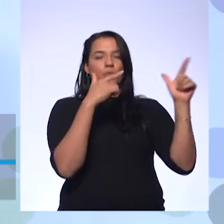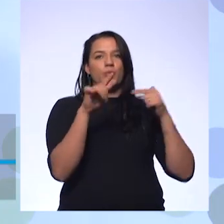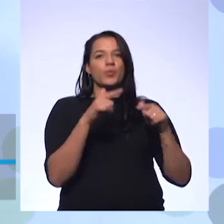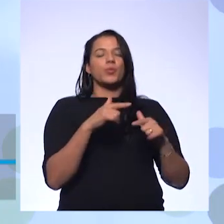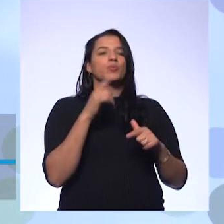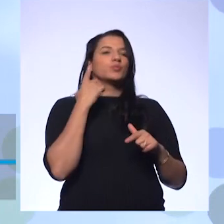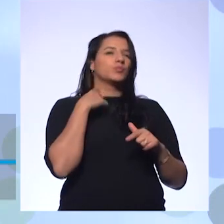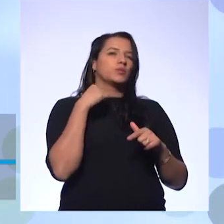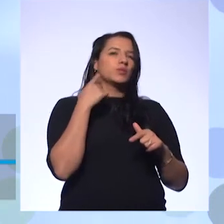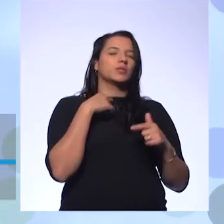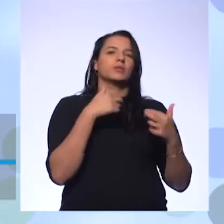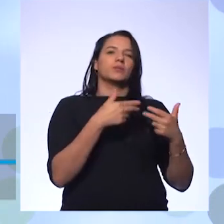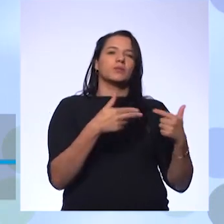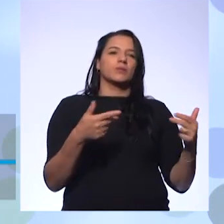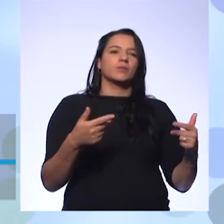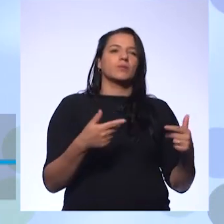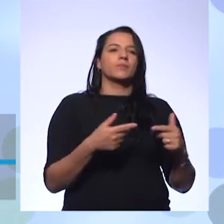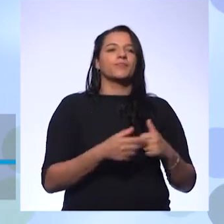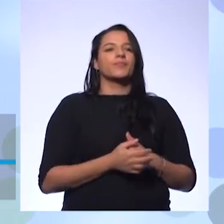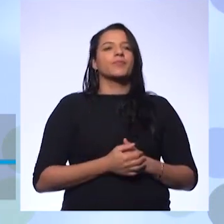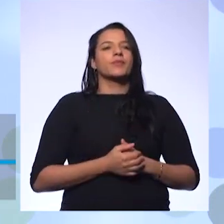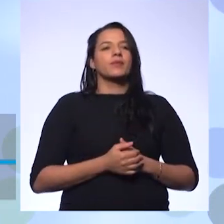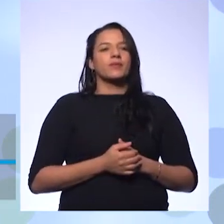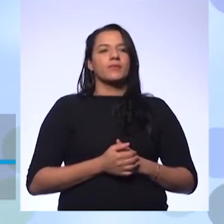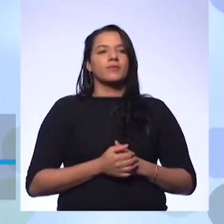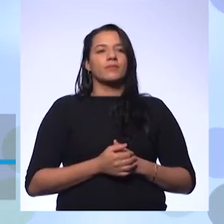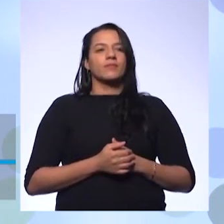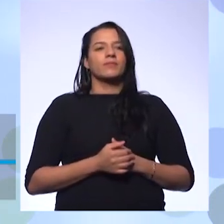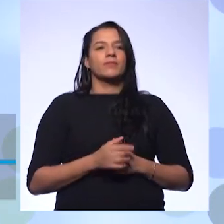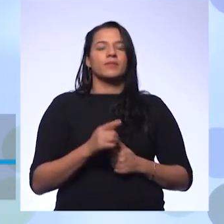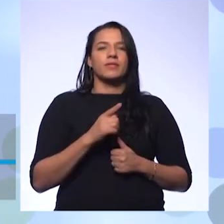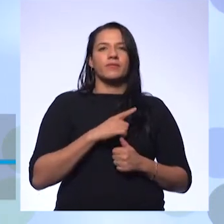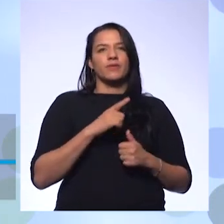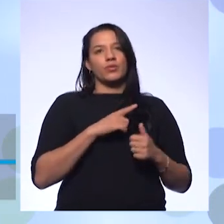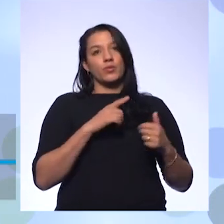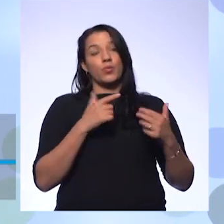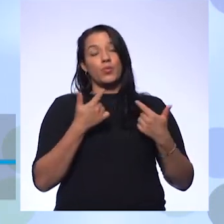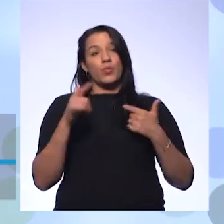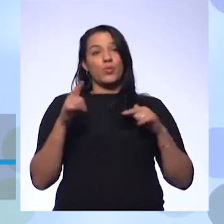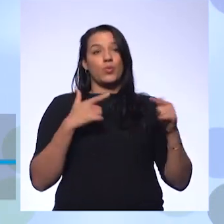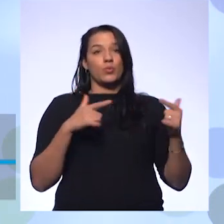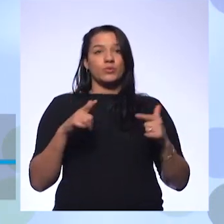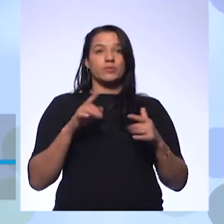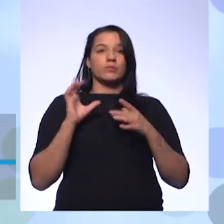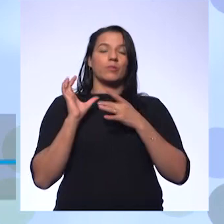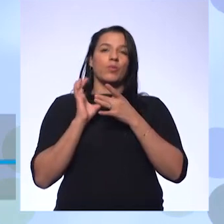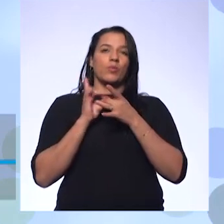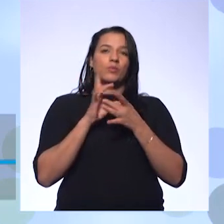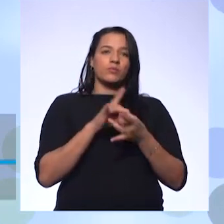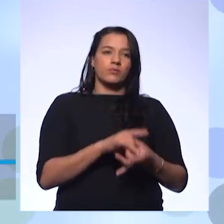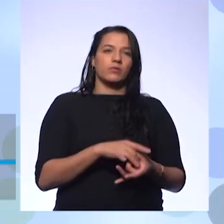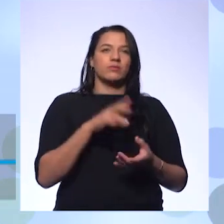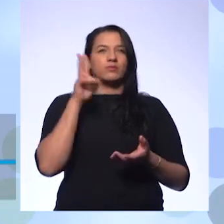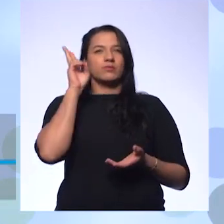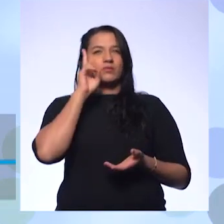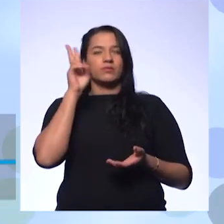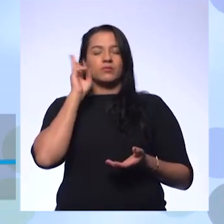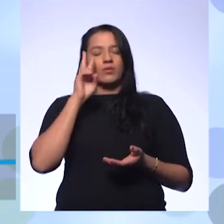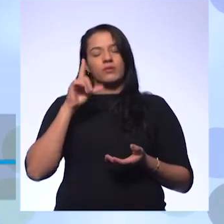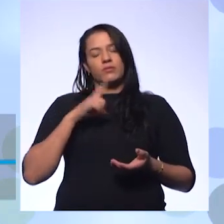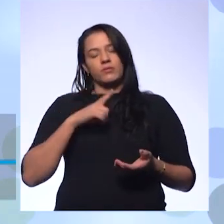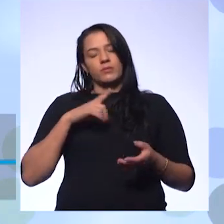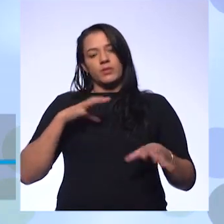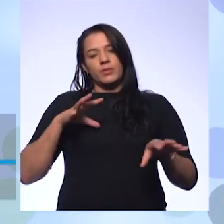Minas, mas tratando também do contexto que já havia, da próprio